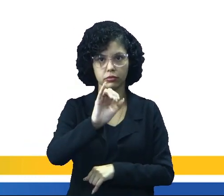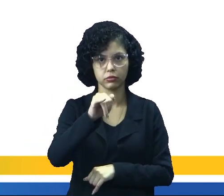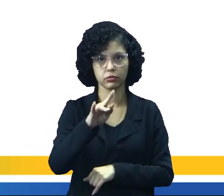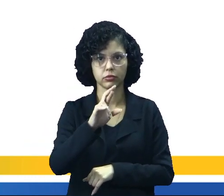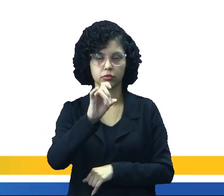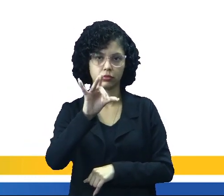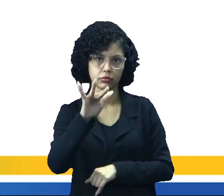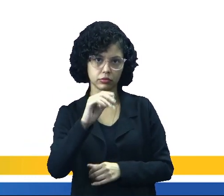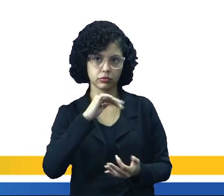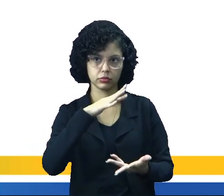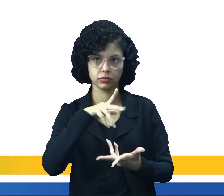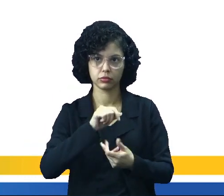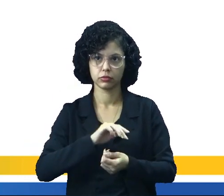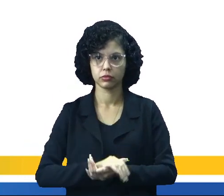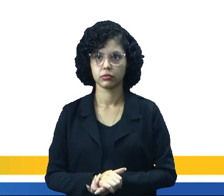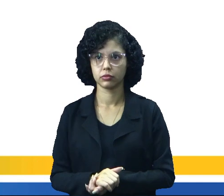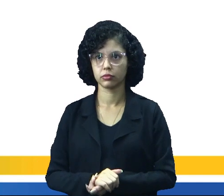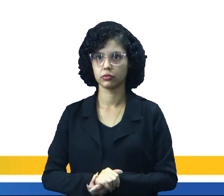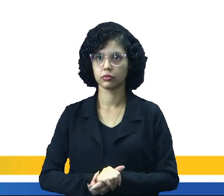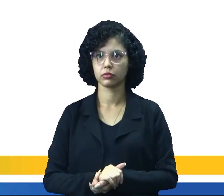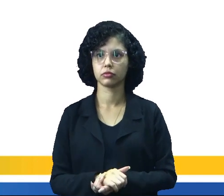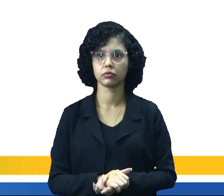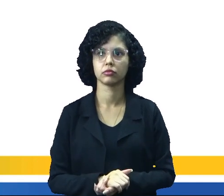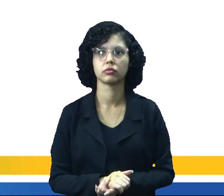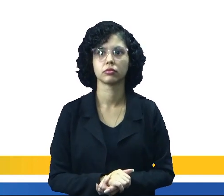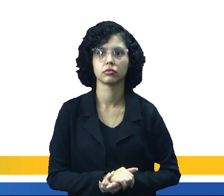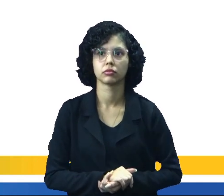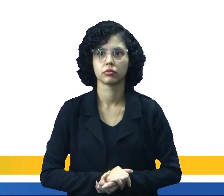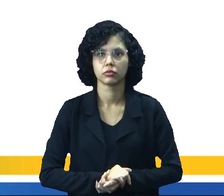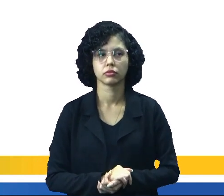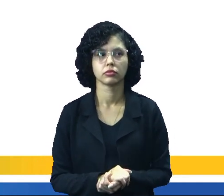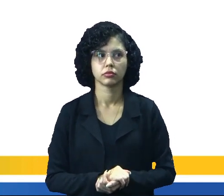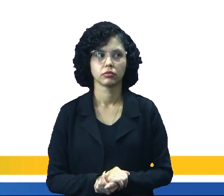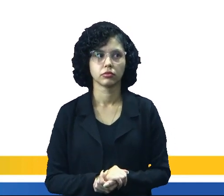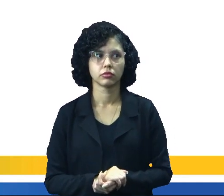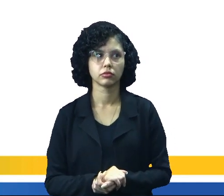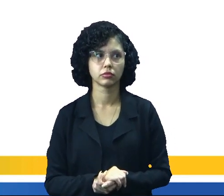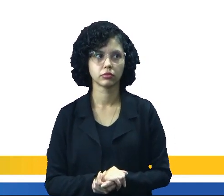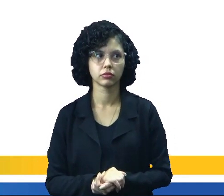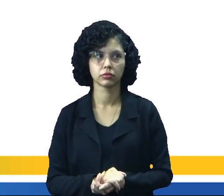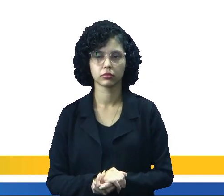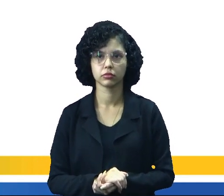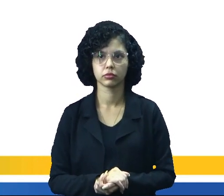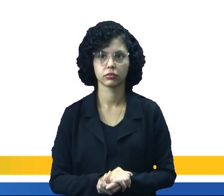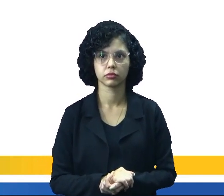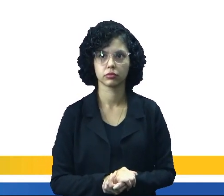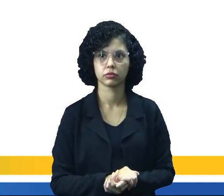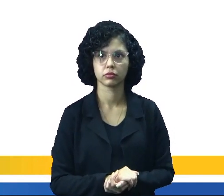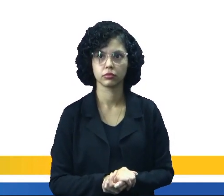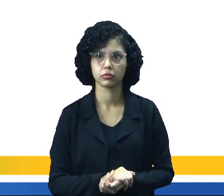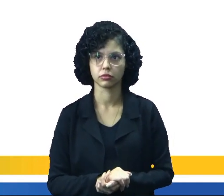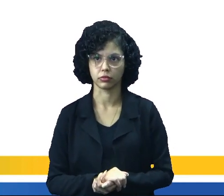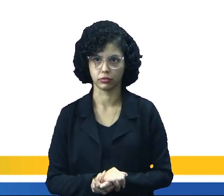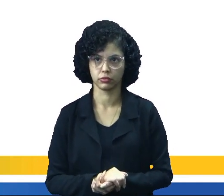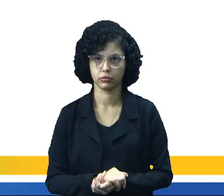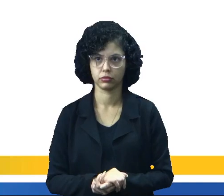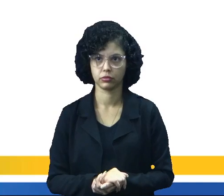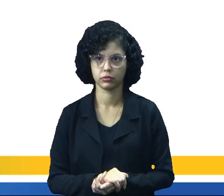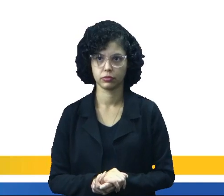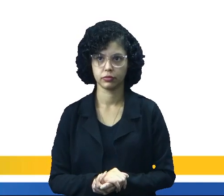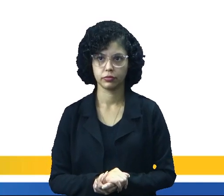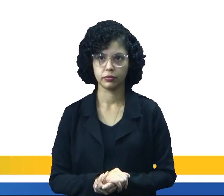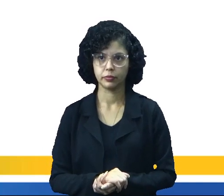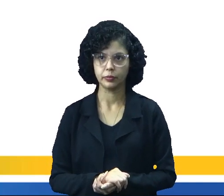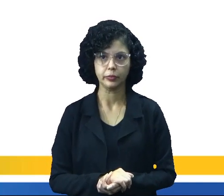Hans Hartung, Pierre Solange, Jean Fautrier, Jean Dubuffet, Antoni Tapies